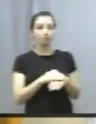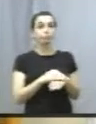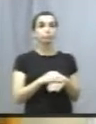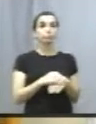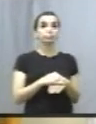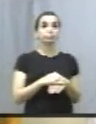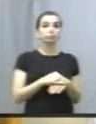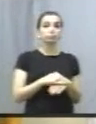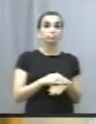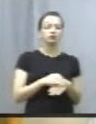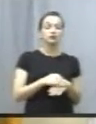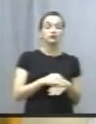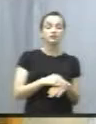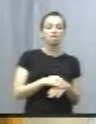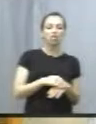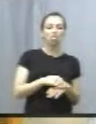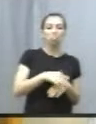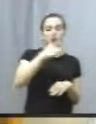são